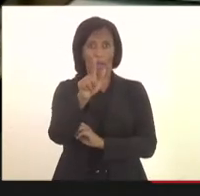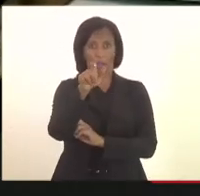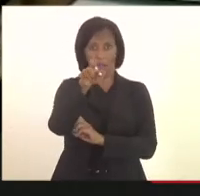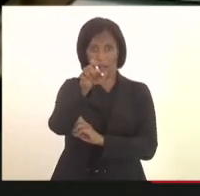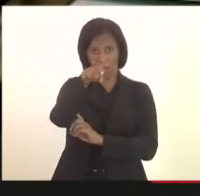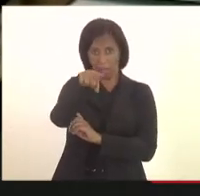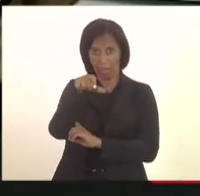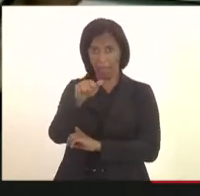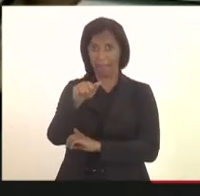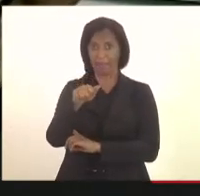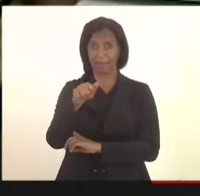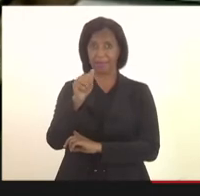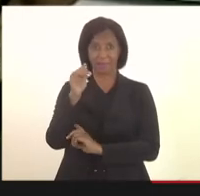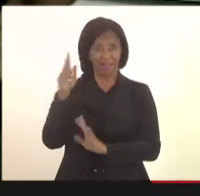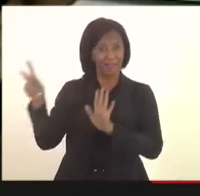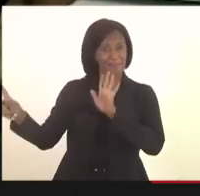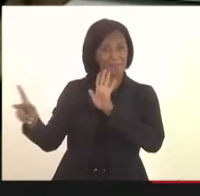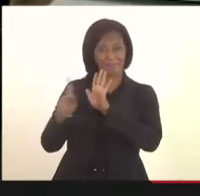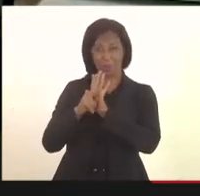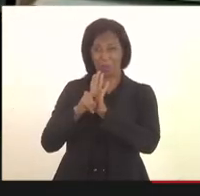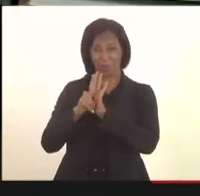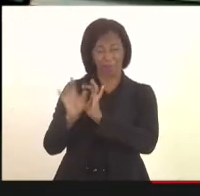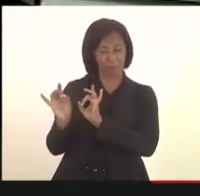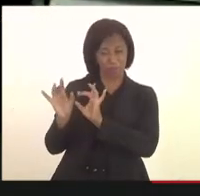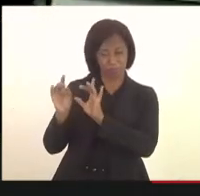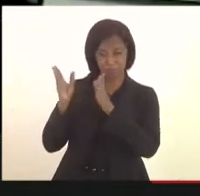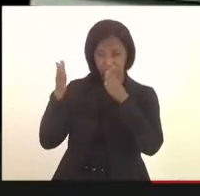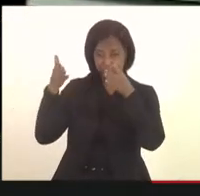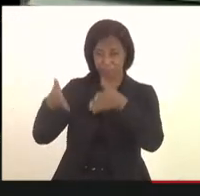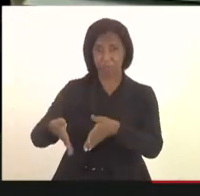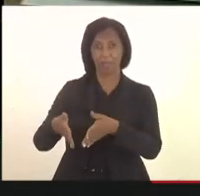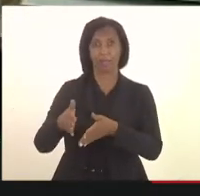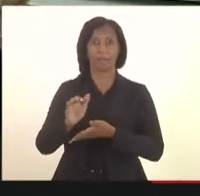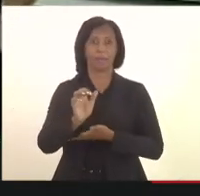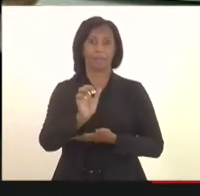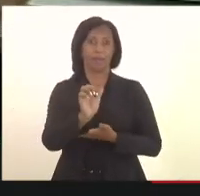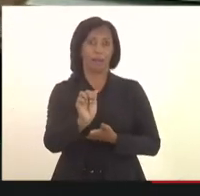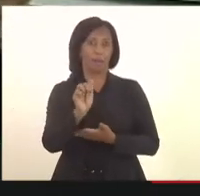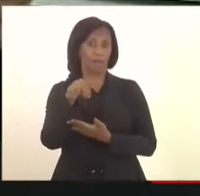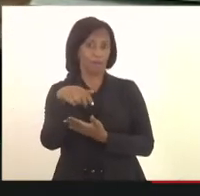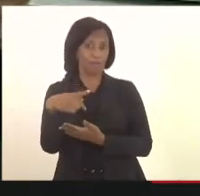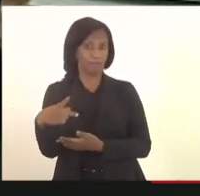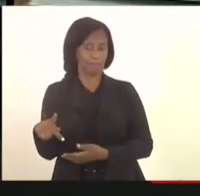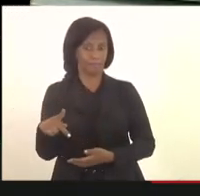era feita exclusivamente pela Agência Nacional de Petróleo.